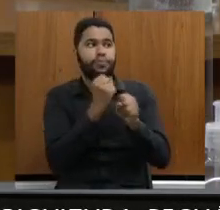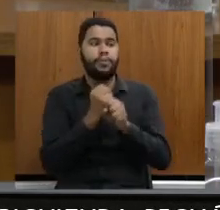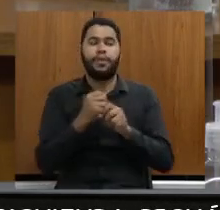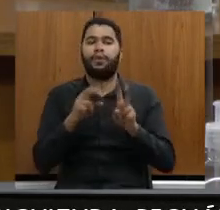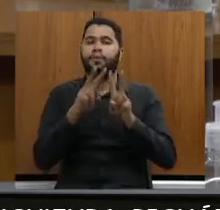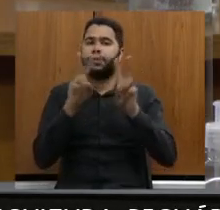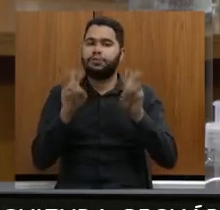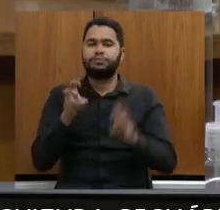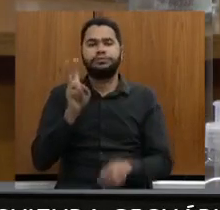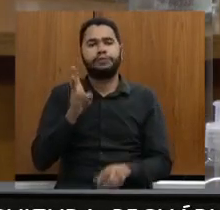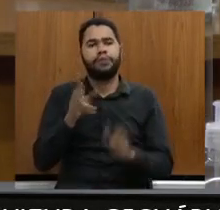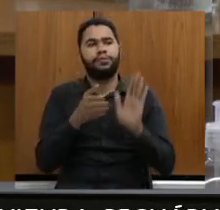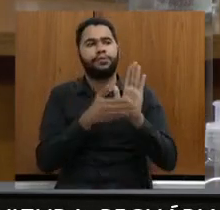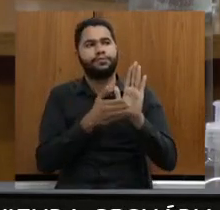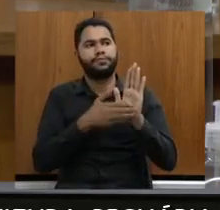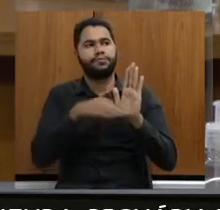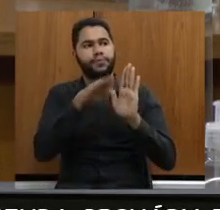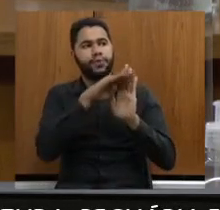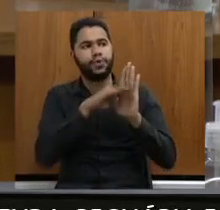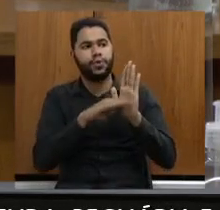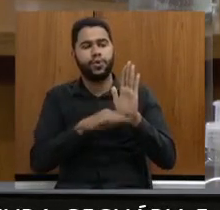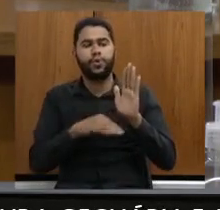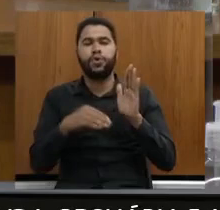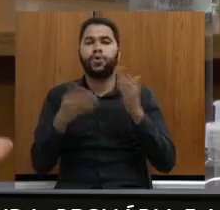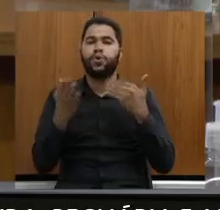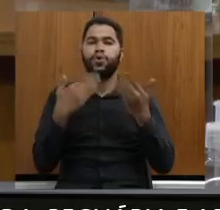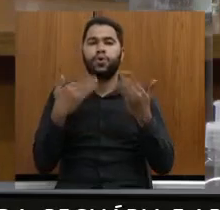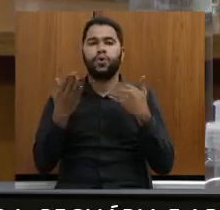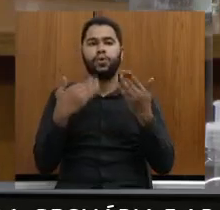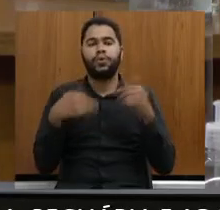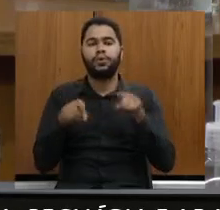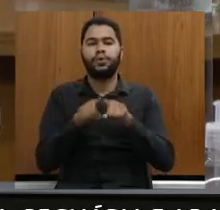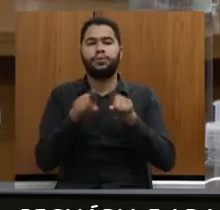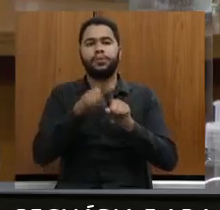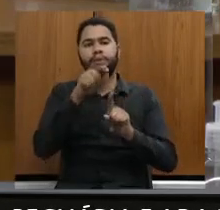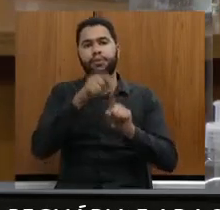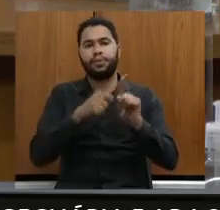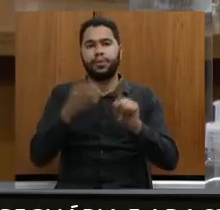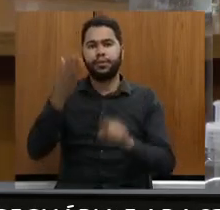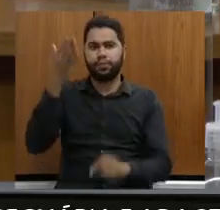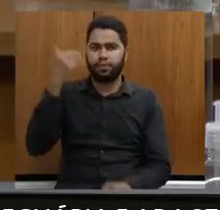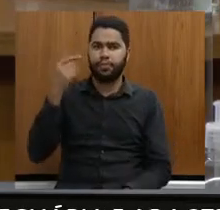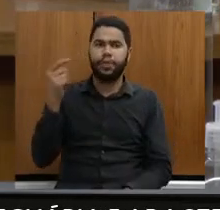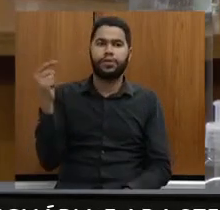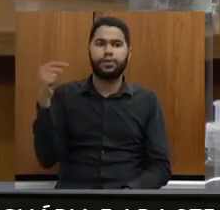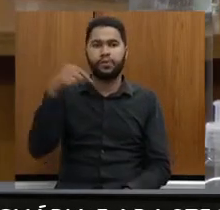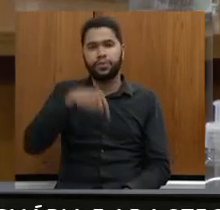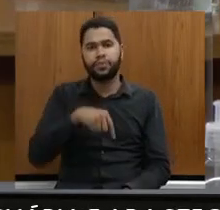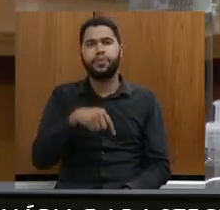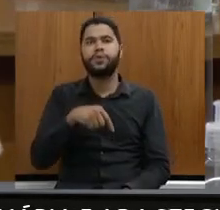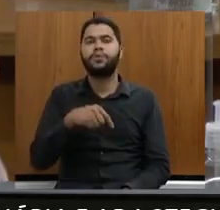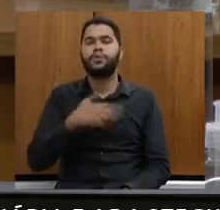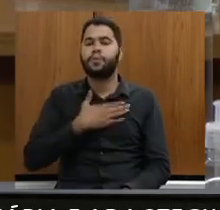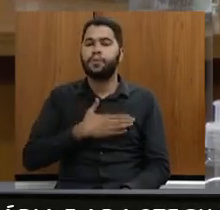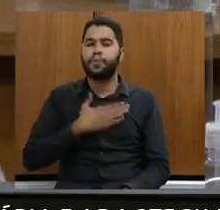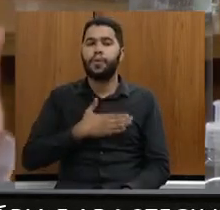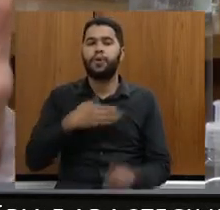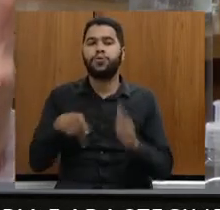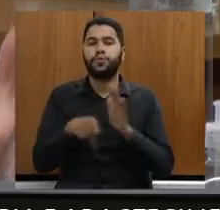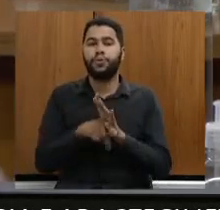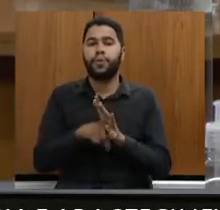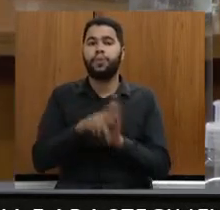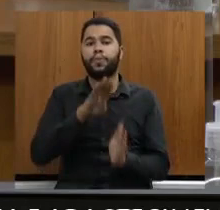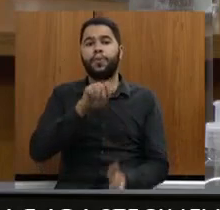um assunto que nunca saia da nossa pauta e eu conversei com o presidente do INCRA ainda mês passado quando ele veio para posta falando sob exatamente a